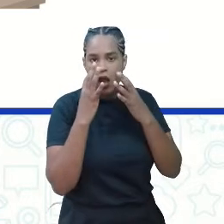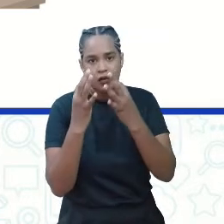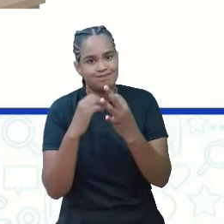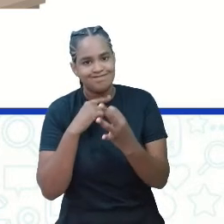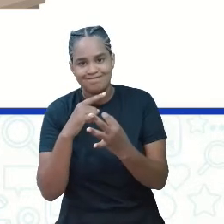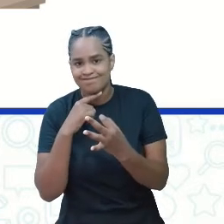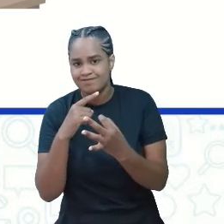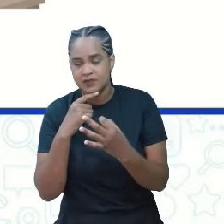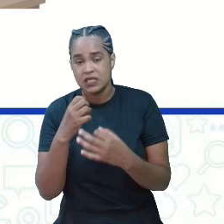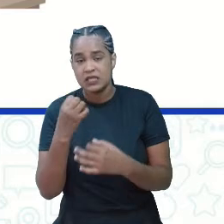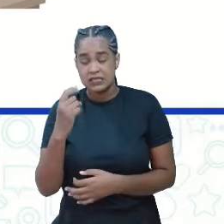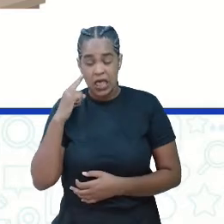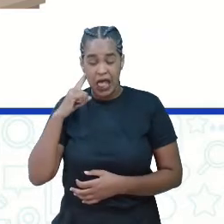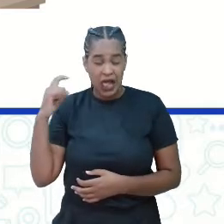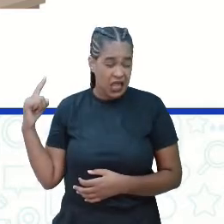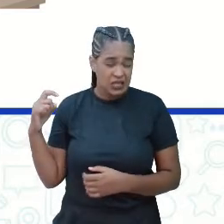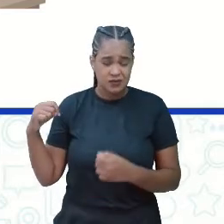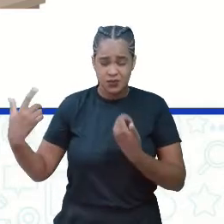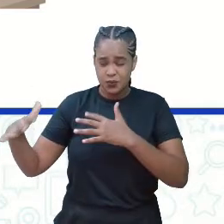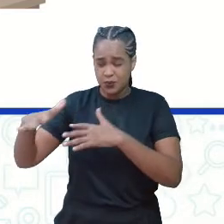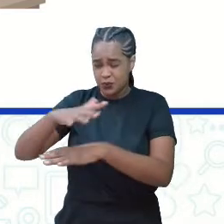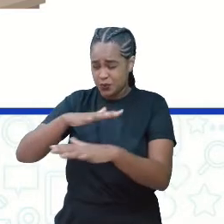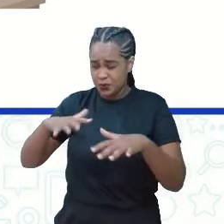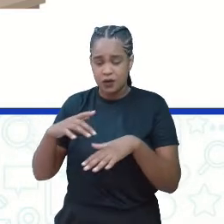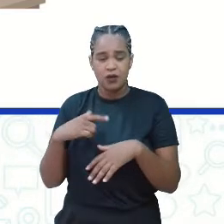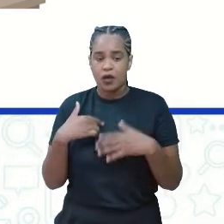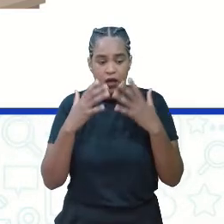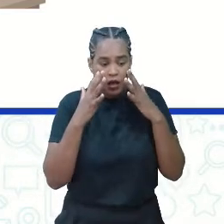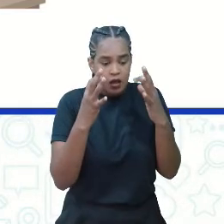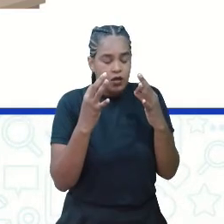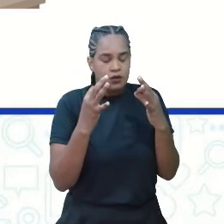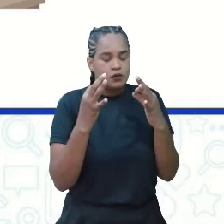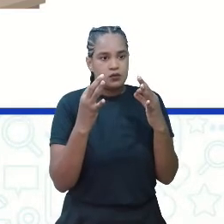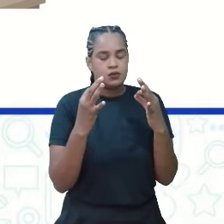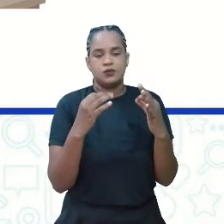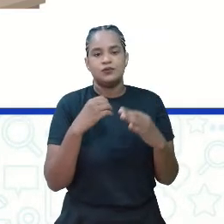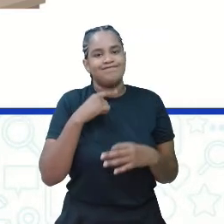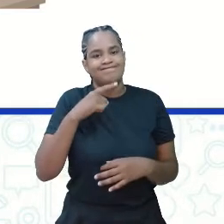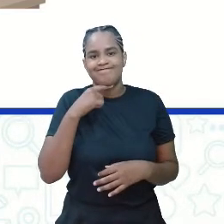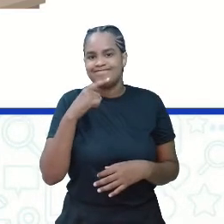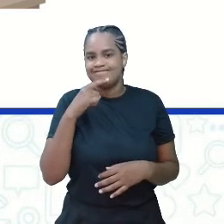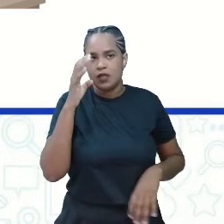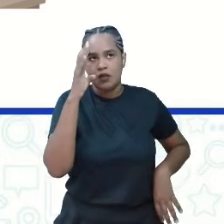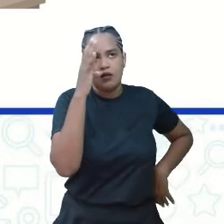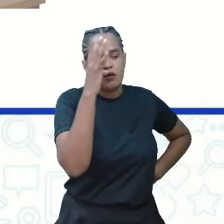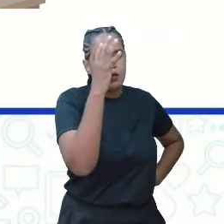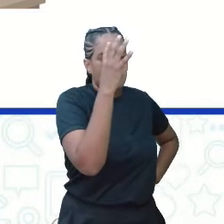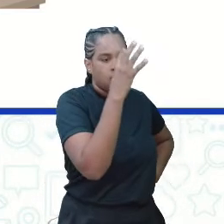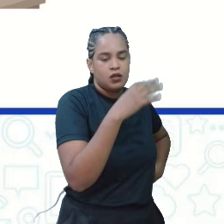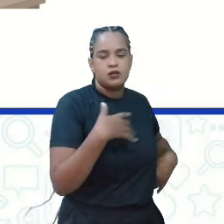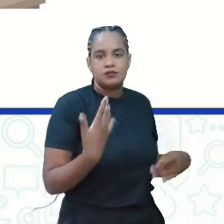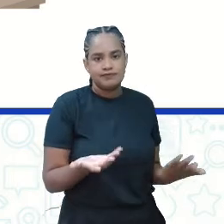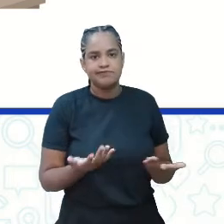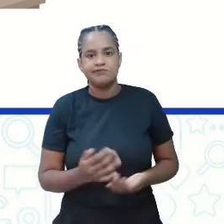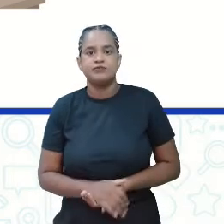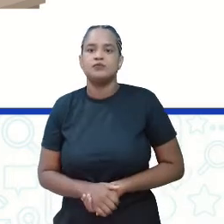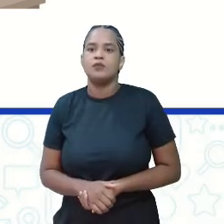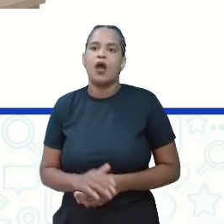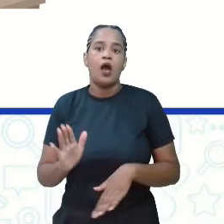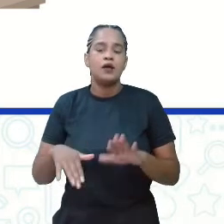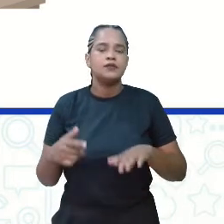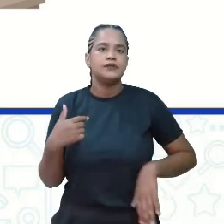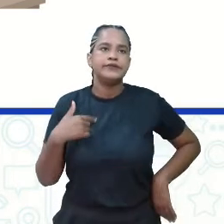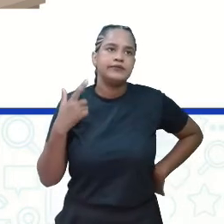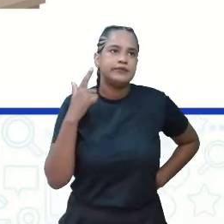barulho muito alto faz com que a gente não se concentre, né? A questão aí da atenção que a gente tem que dar. Às vezes eu